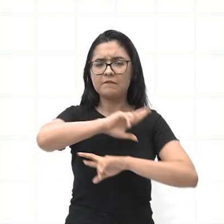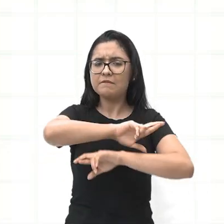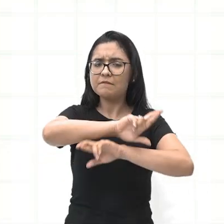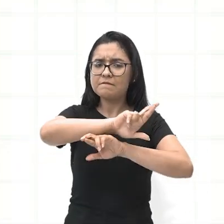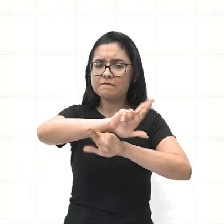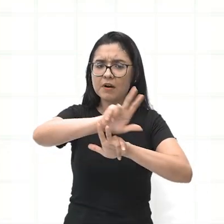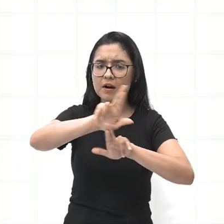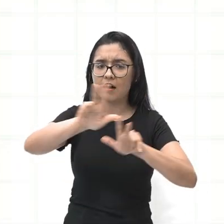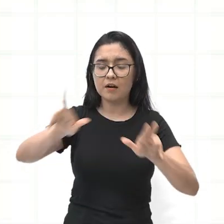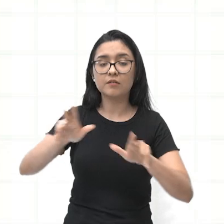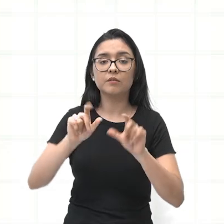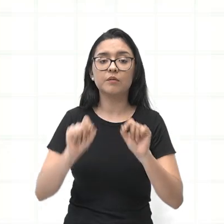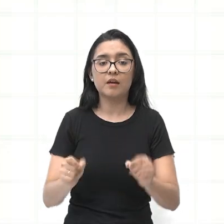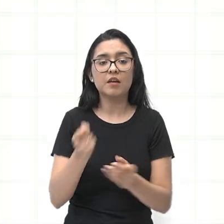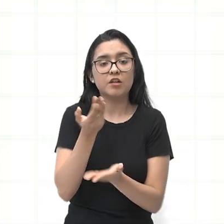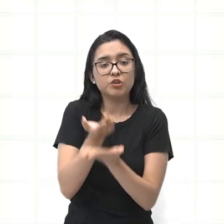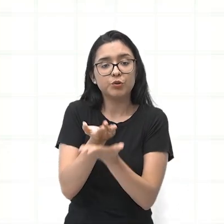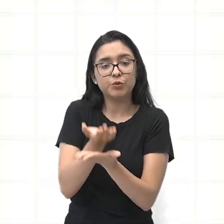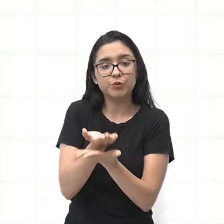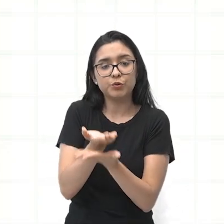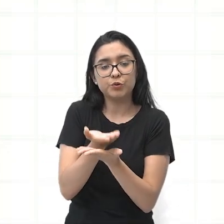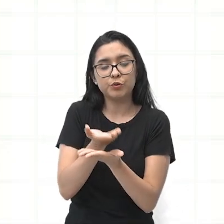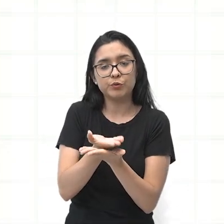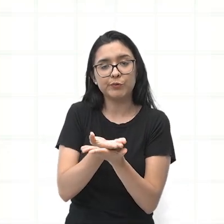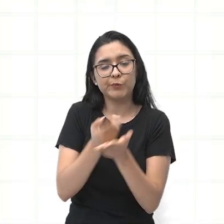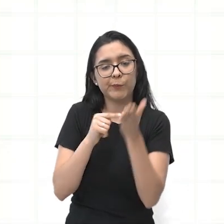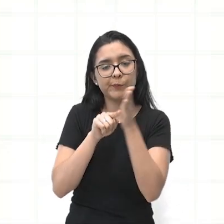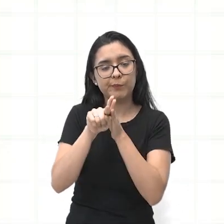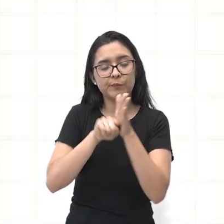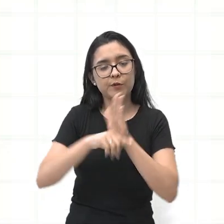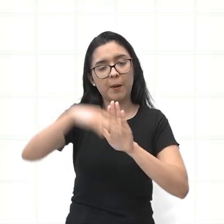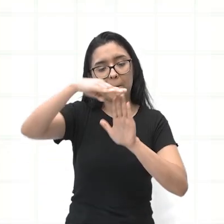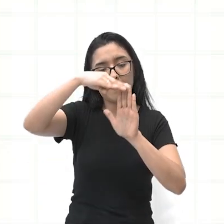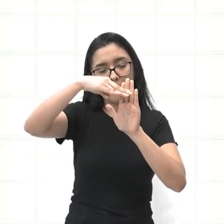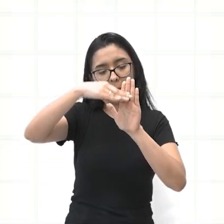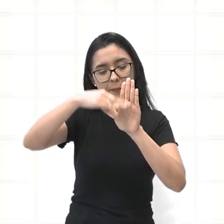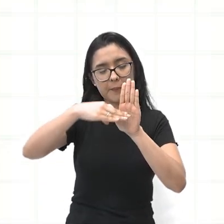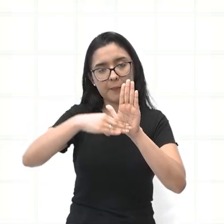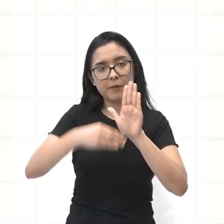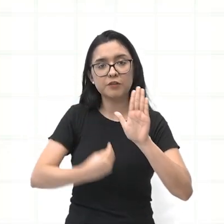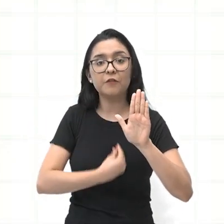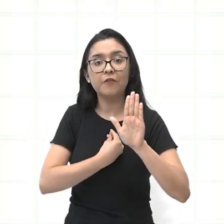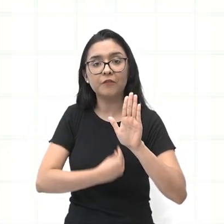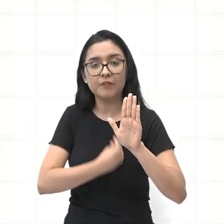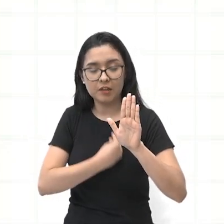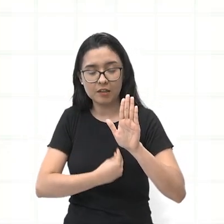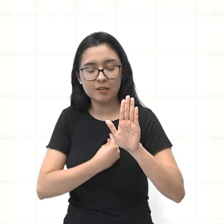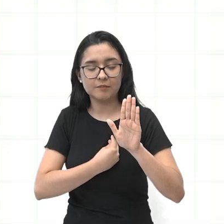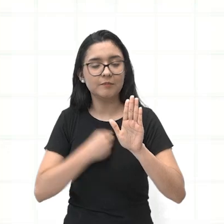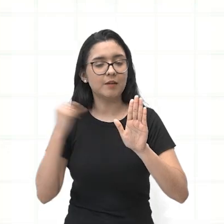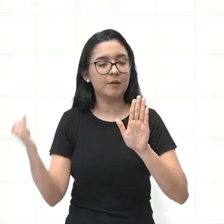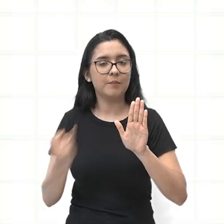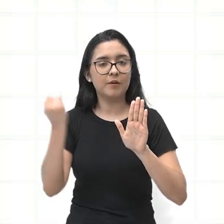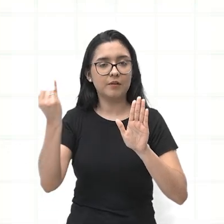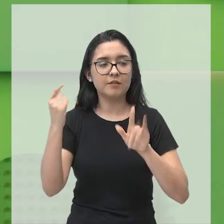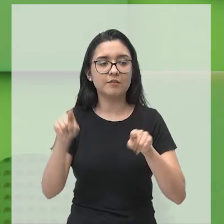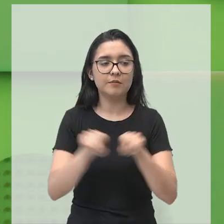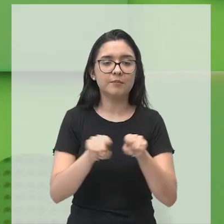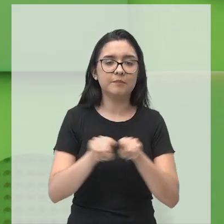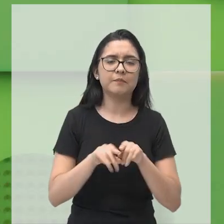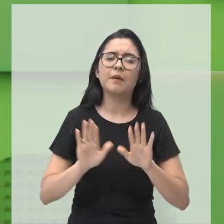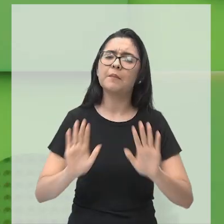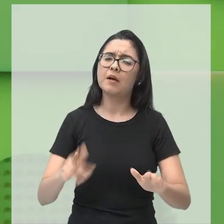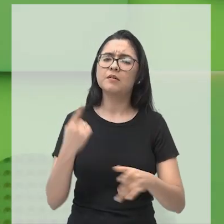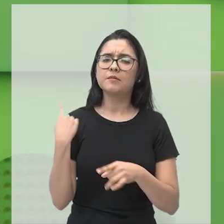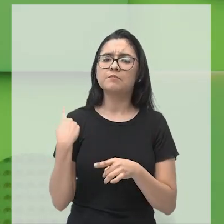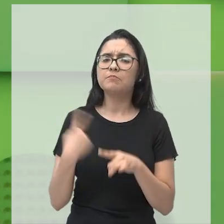né, esse estudo dos nossos níveis de organização. E quão importante é. Professora, por que eu